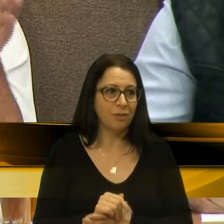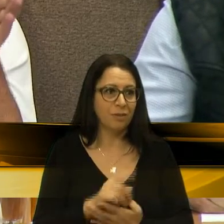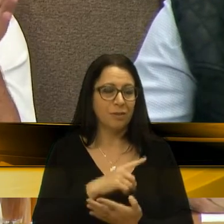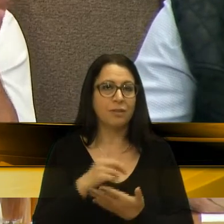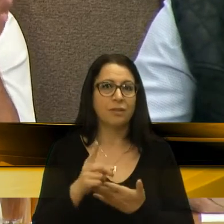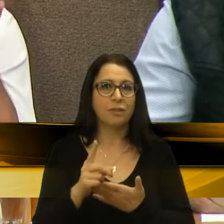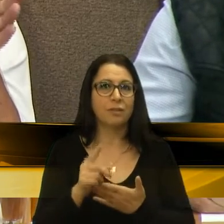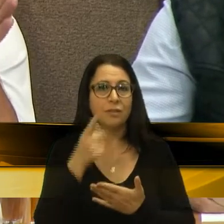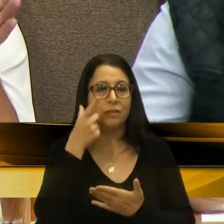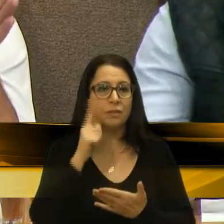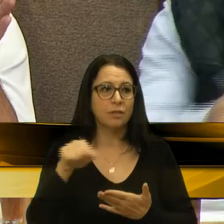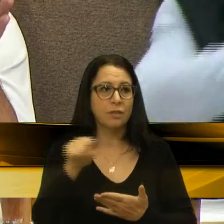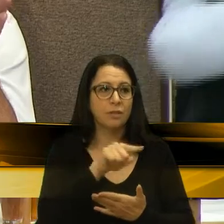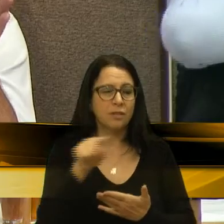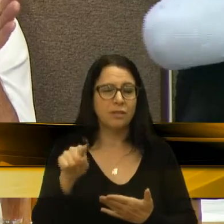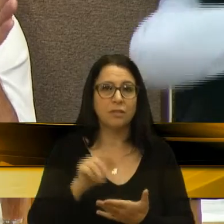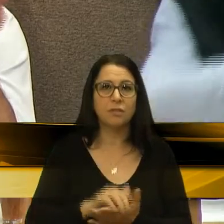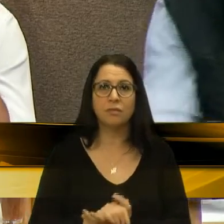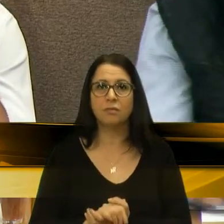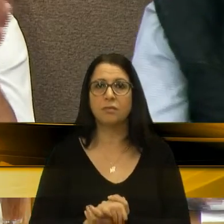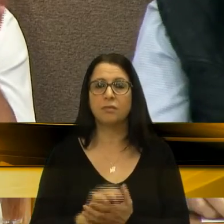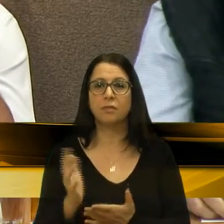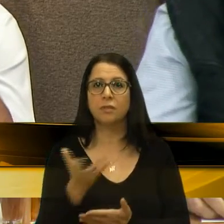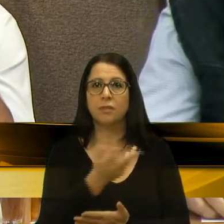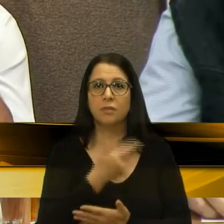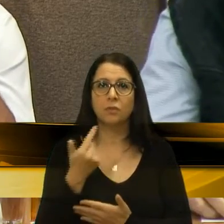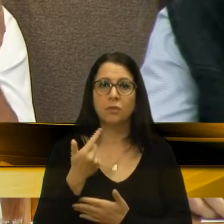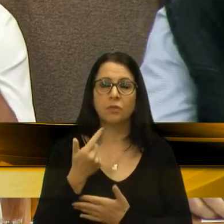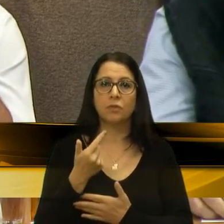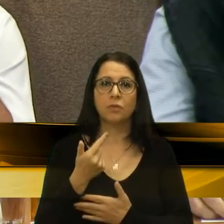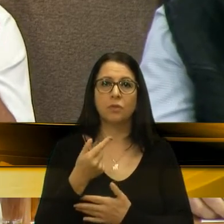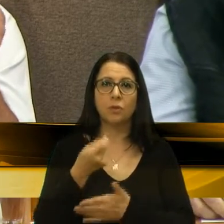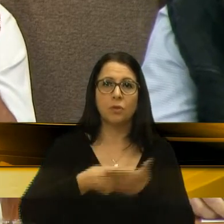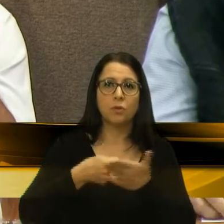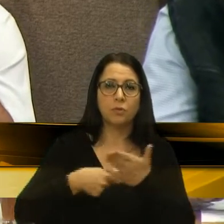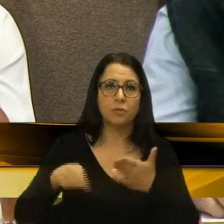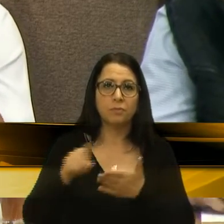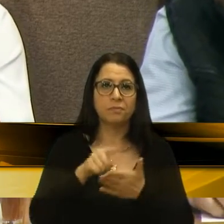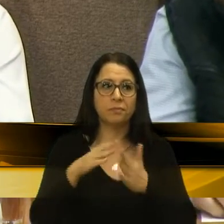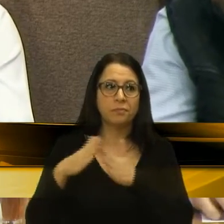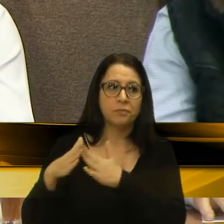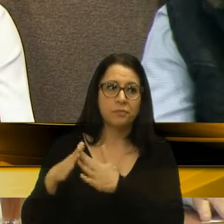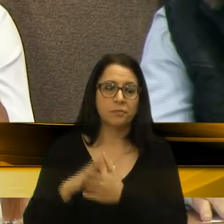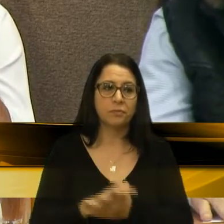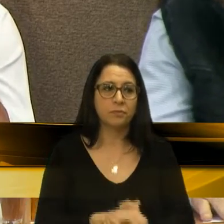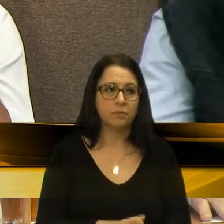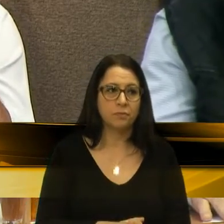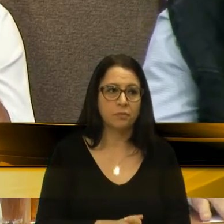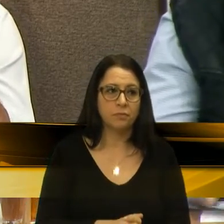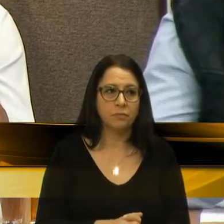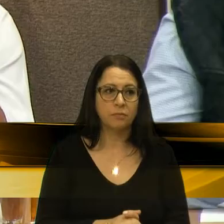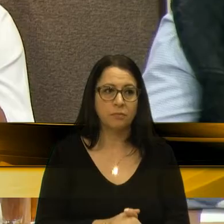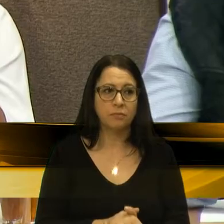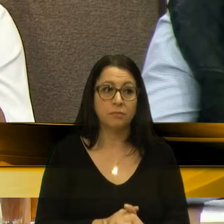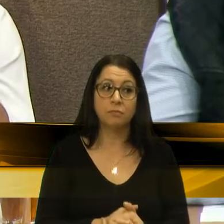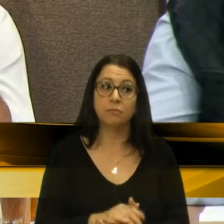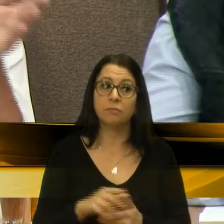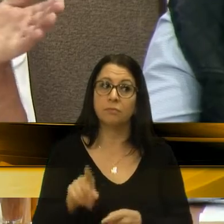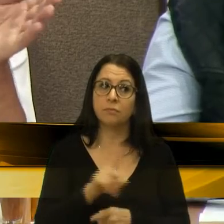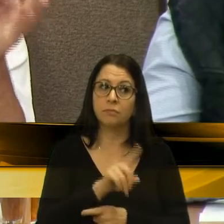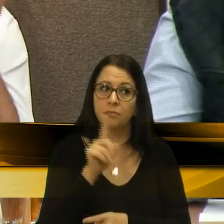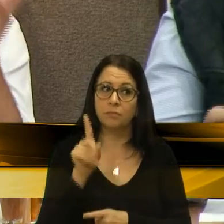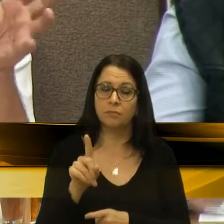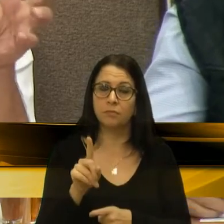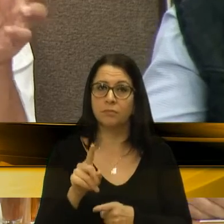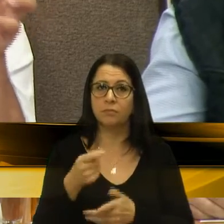se conseguir aquela lá na curva com a luta dos moradores agricultores do 200 políticos aí nós vamos